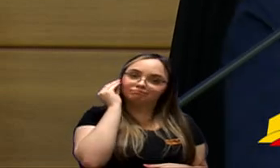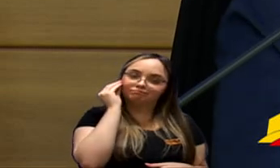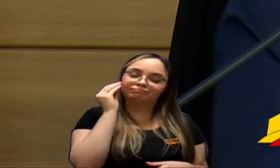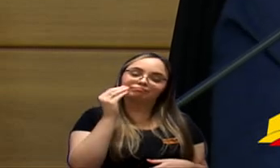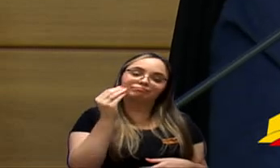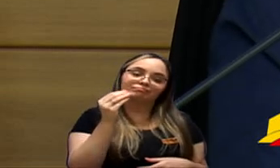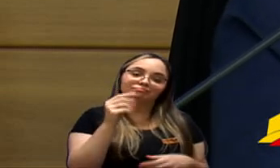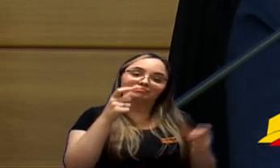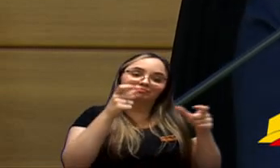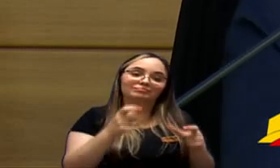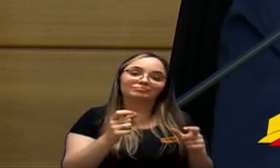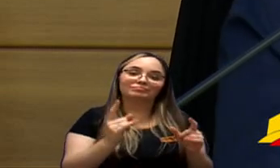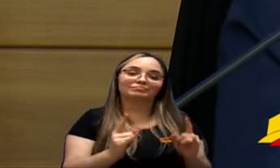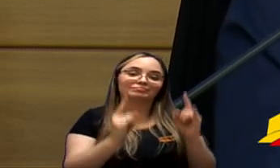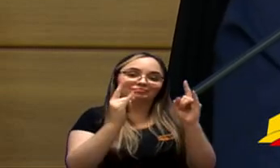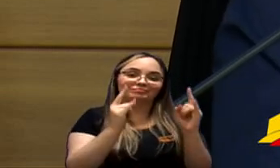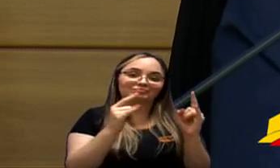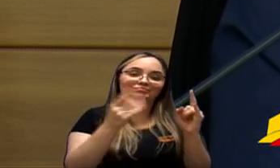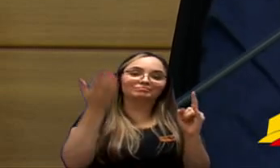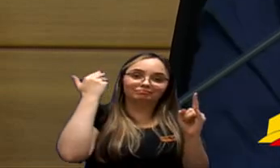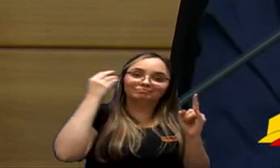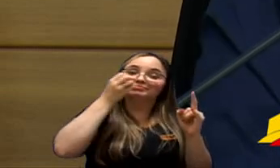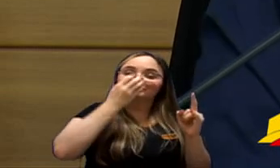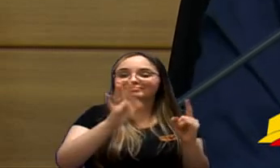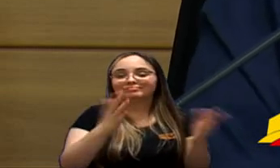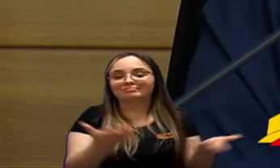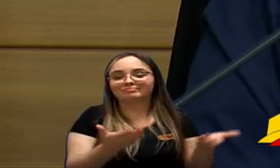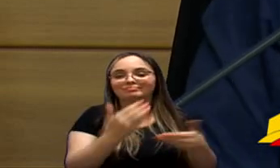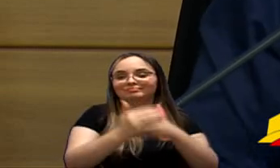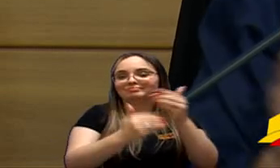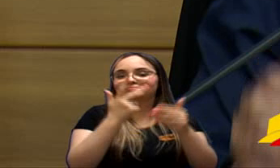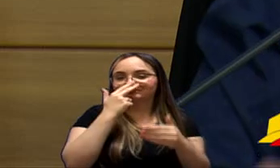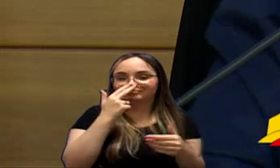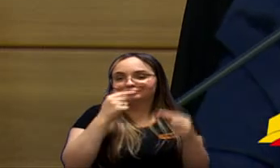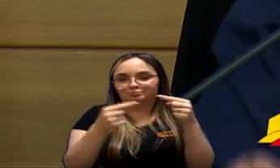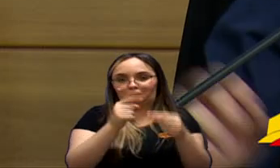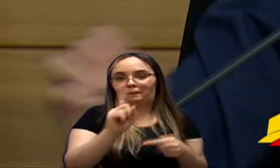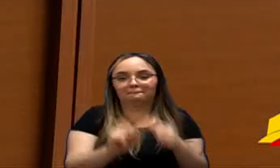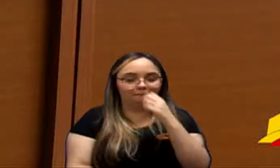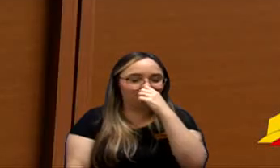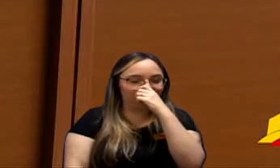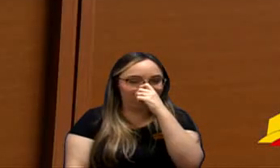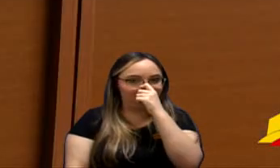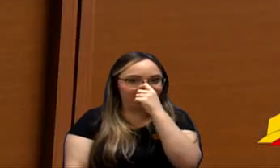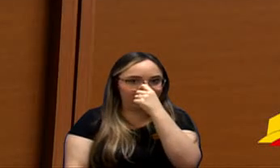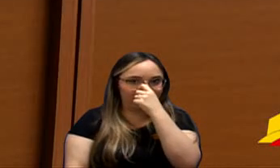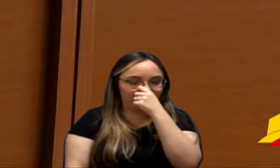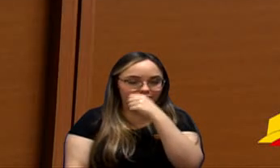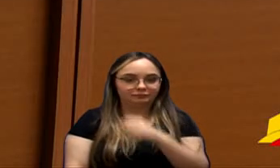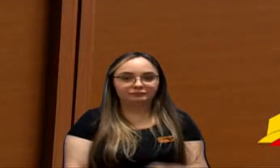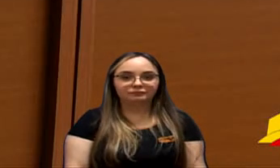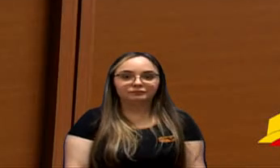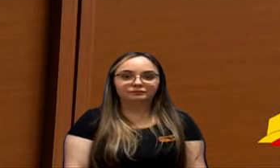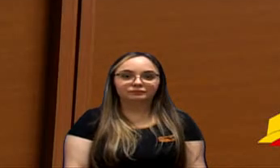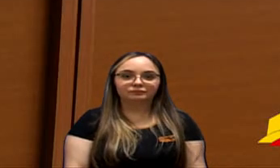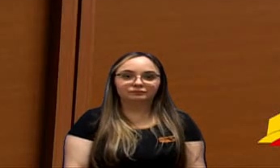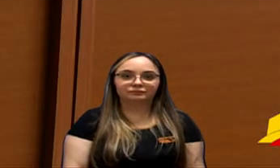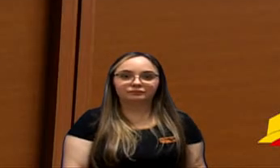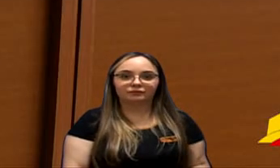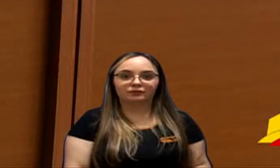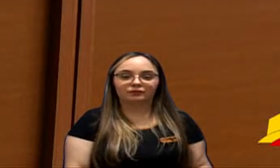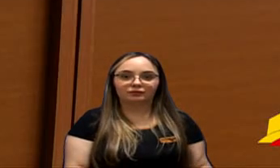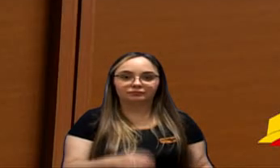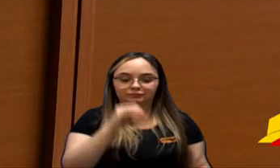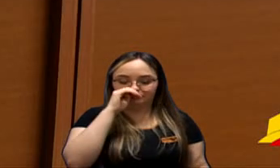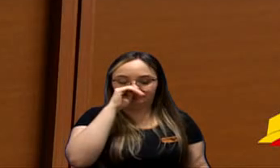foi e não é, e você precisa fazer ser novamente. Respondo as perguntas, as minhas perguntas